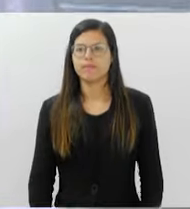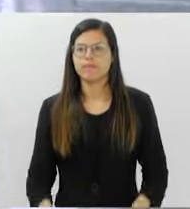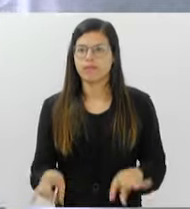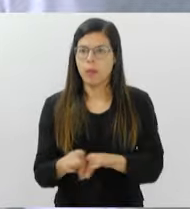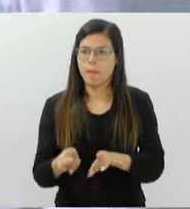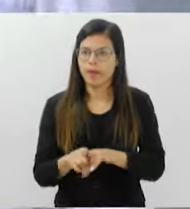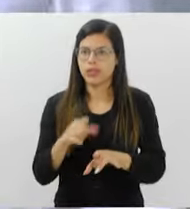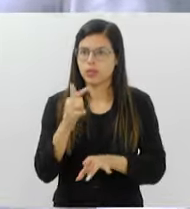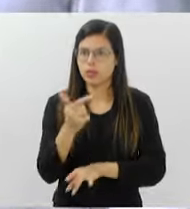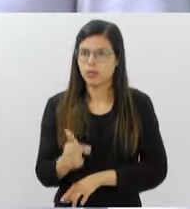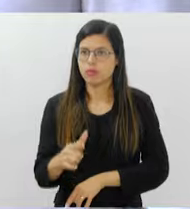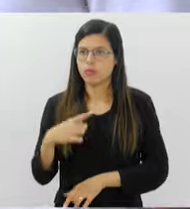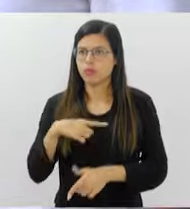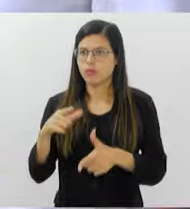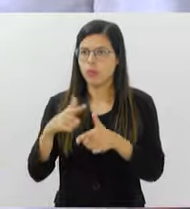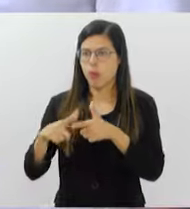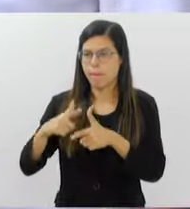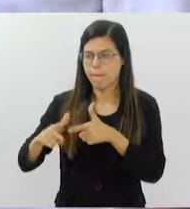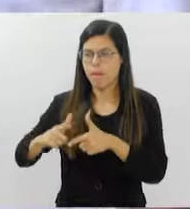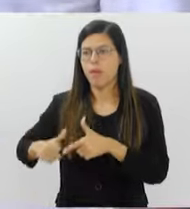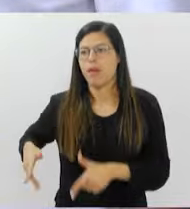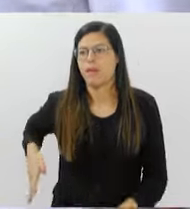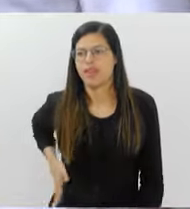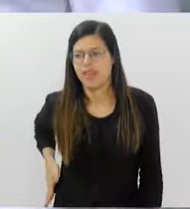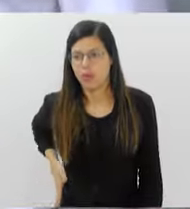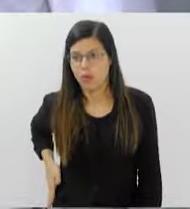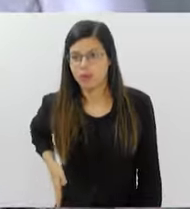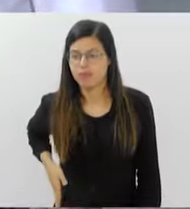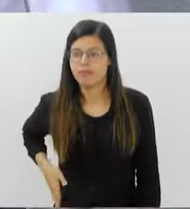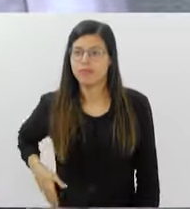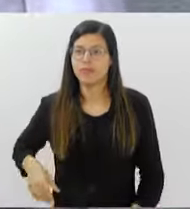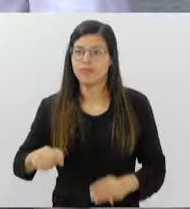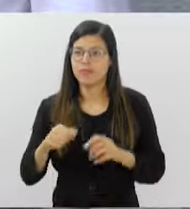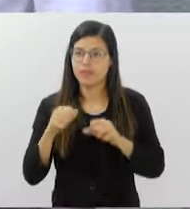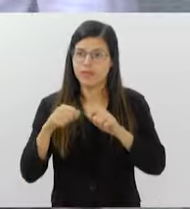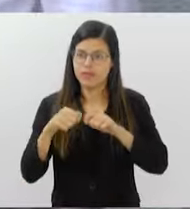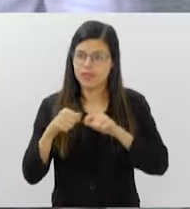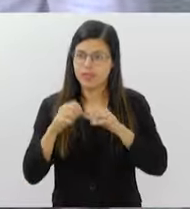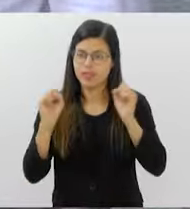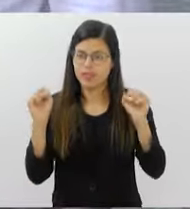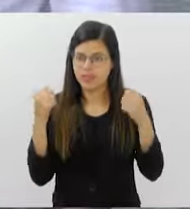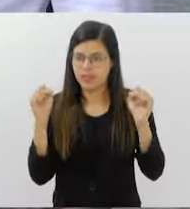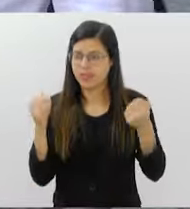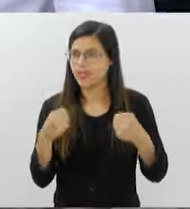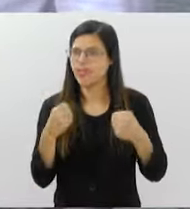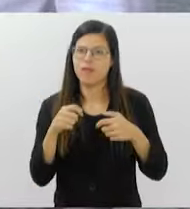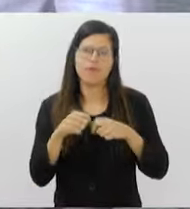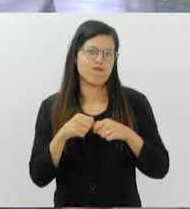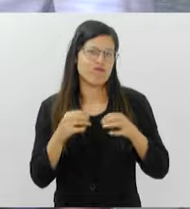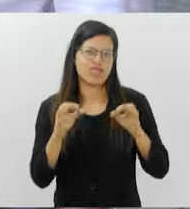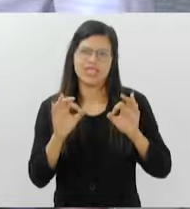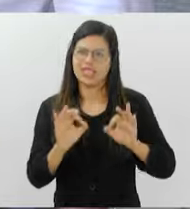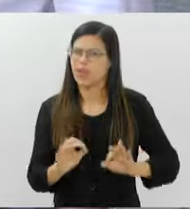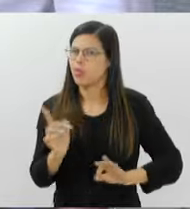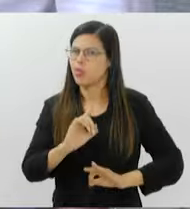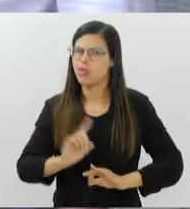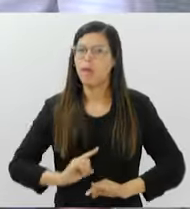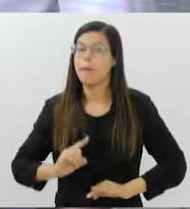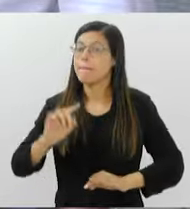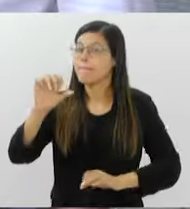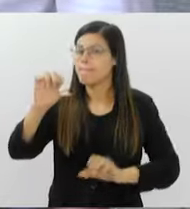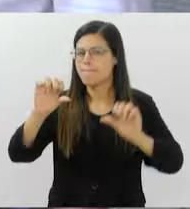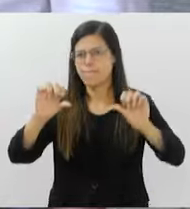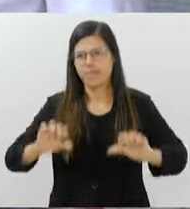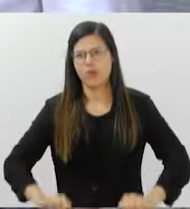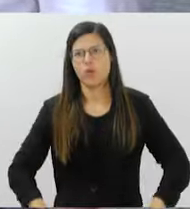caso, tive um problema na coluna. Fui praticar exercício físico, não pratiquei de forma correta e acabou agravando a minha situação. E outra